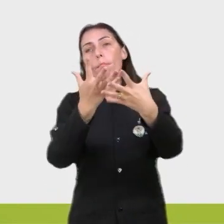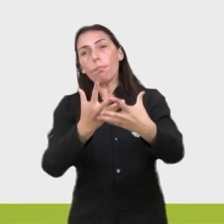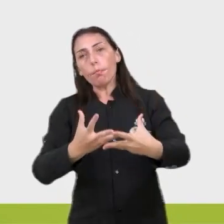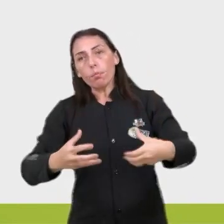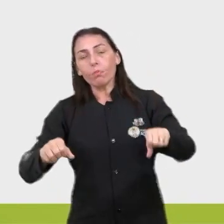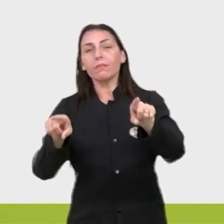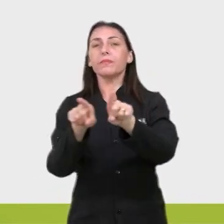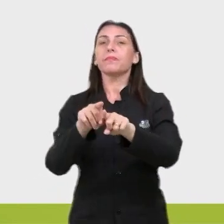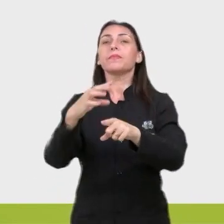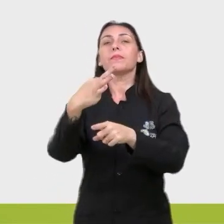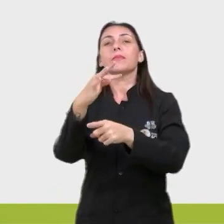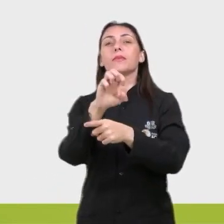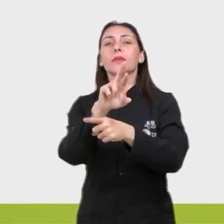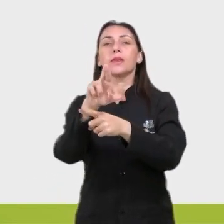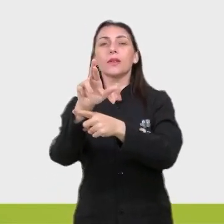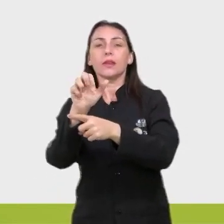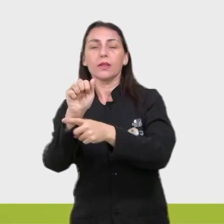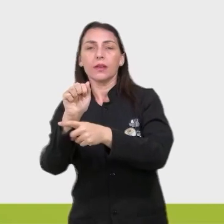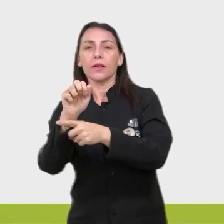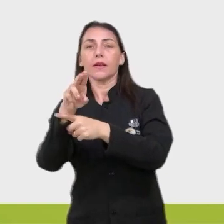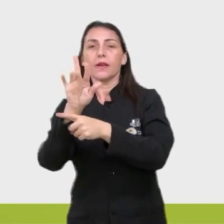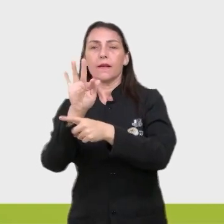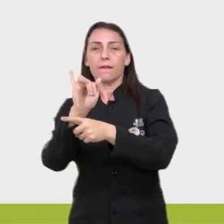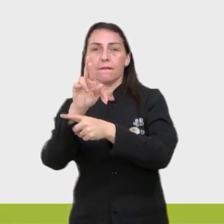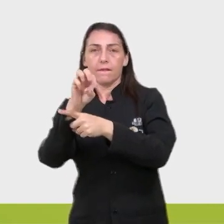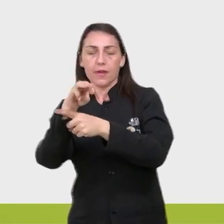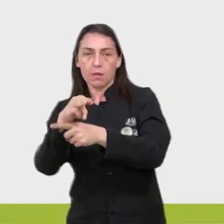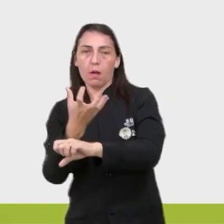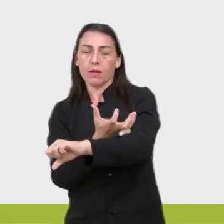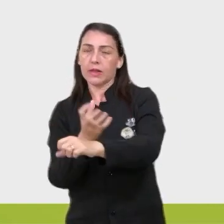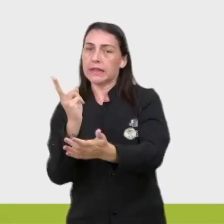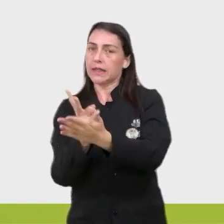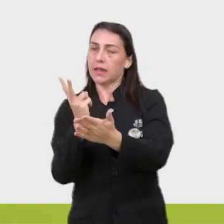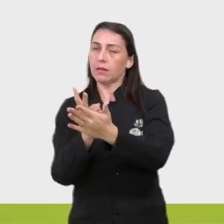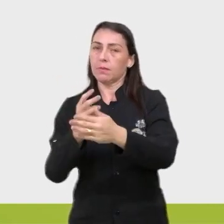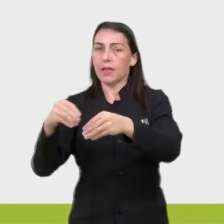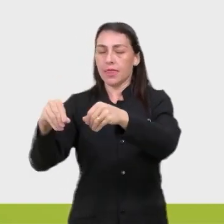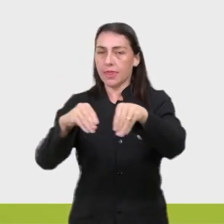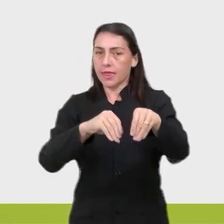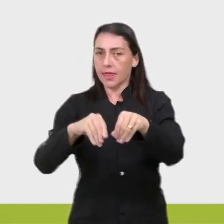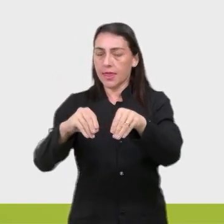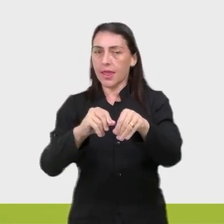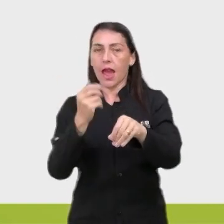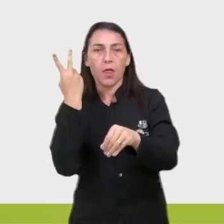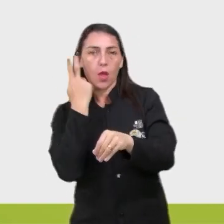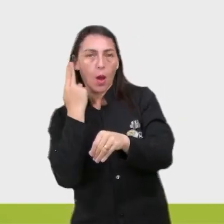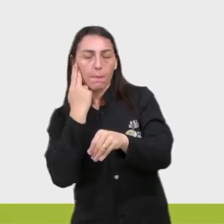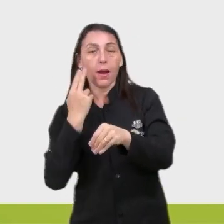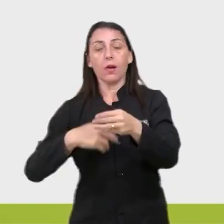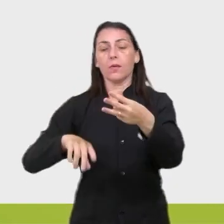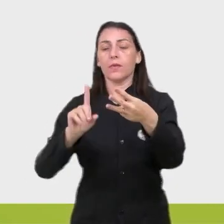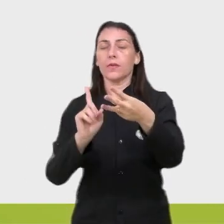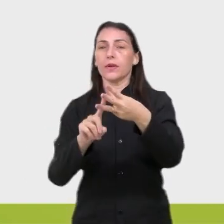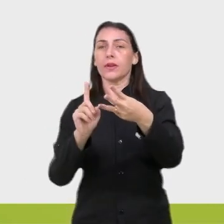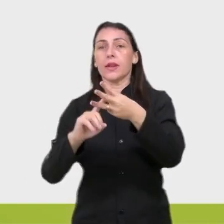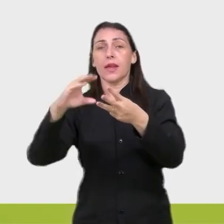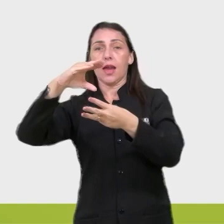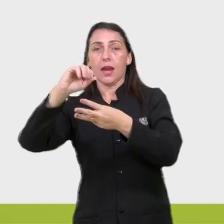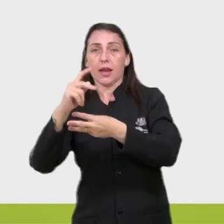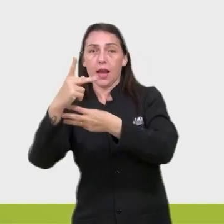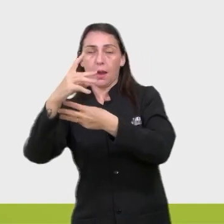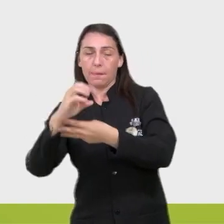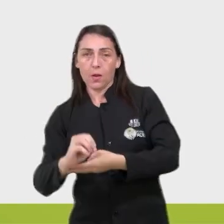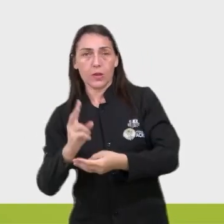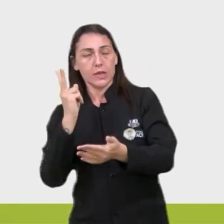seca. Terra firme é aquela vegetação que sempre está em terra firme, sem estar inundada. E a mata de igapó,